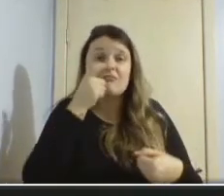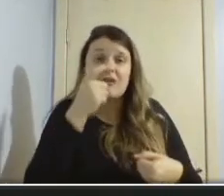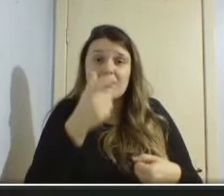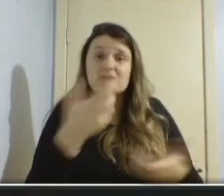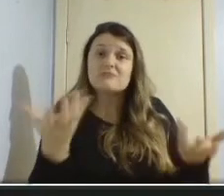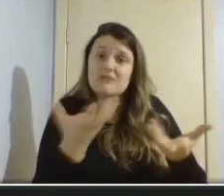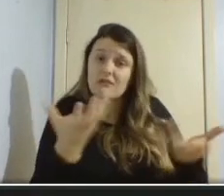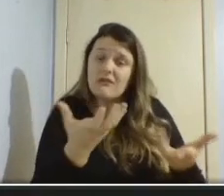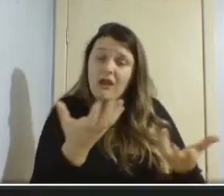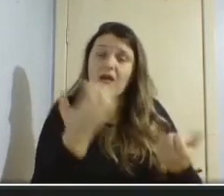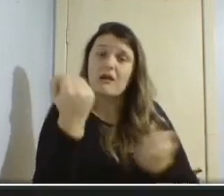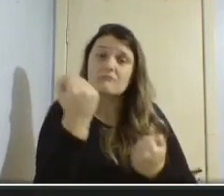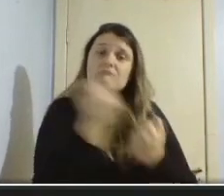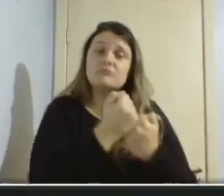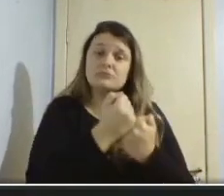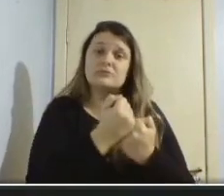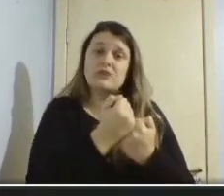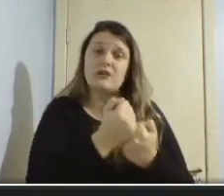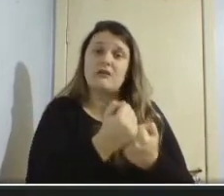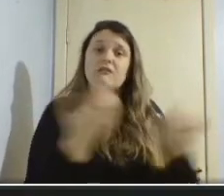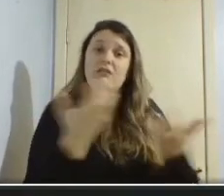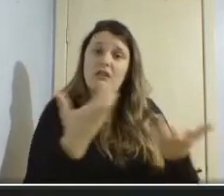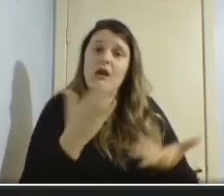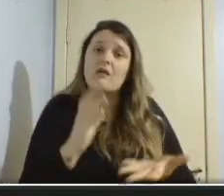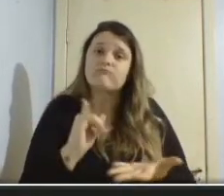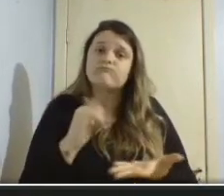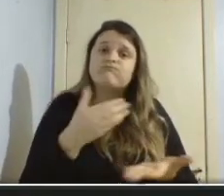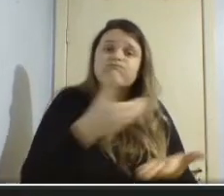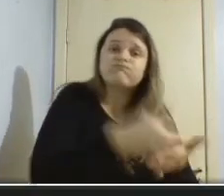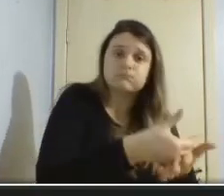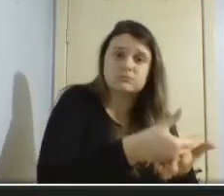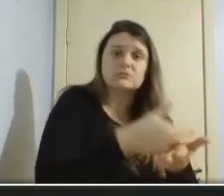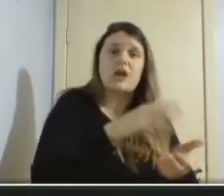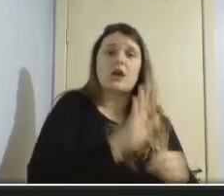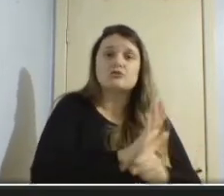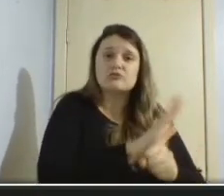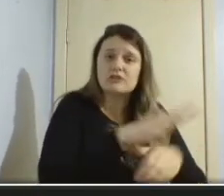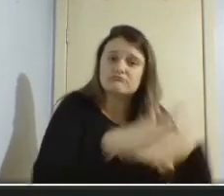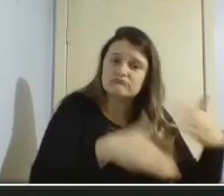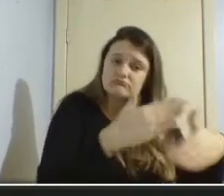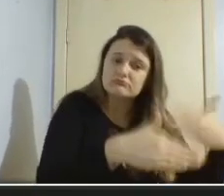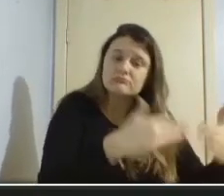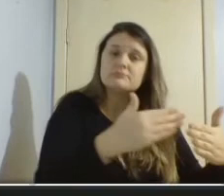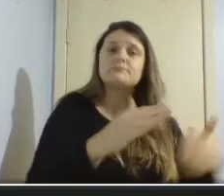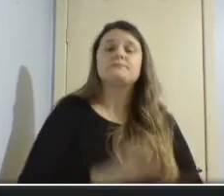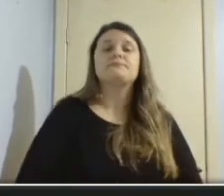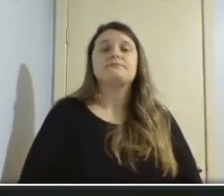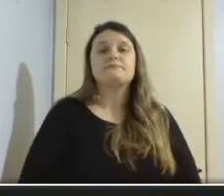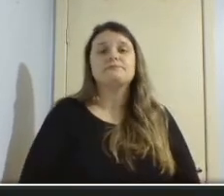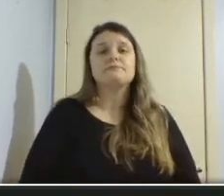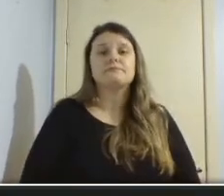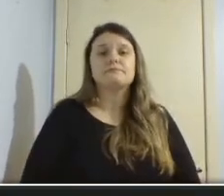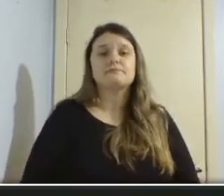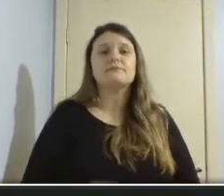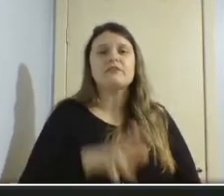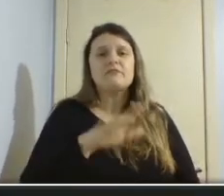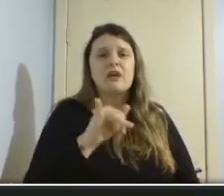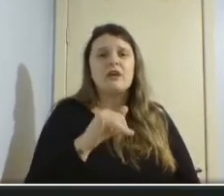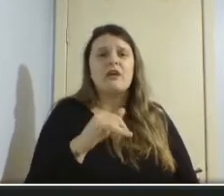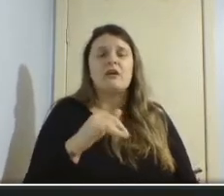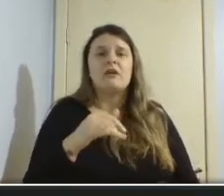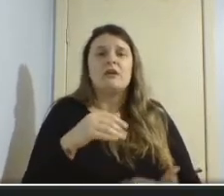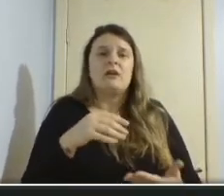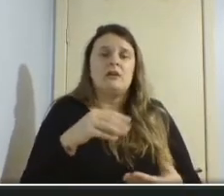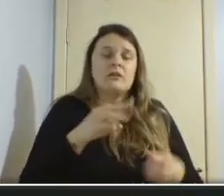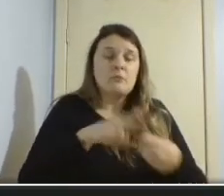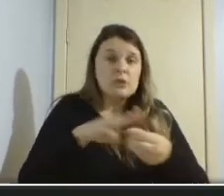mais tradicionais, e também ter a possibilidade de levar para essas empresas no município de União da Vitória